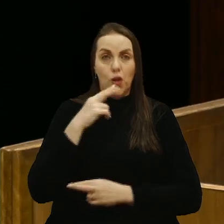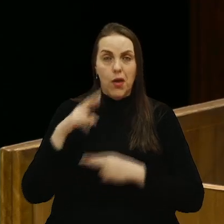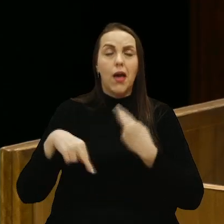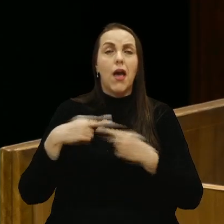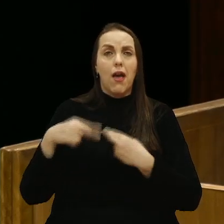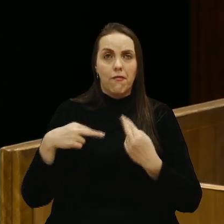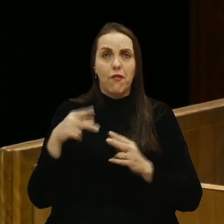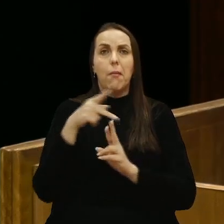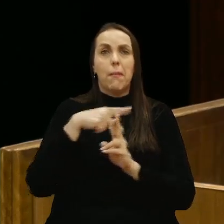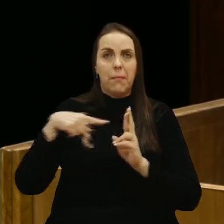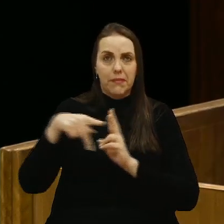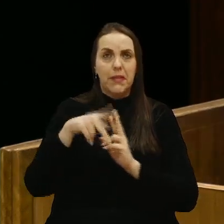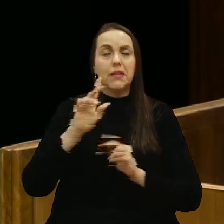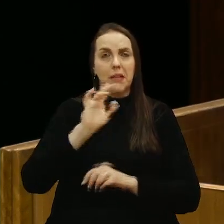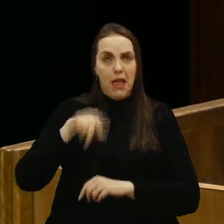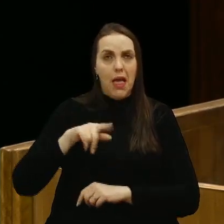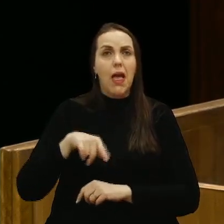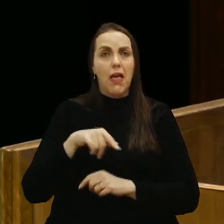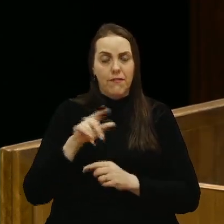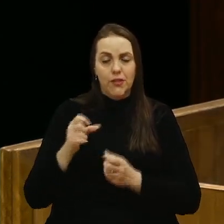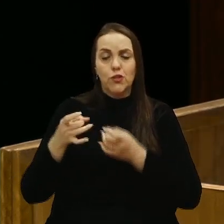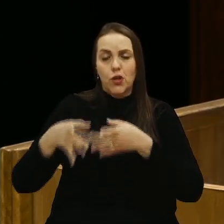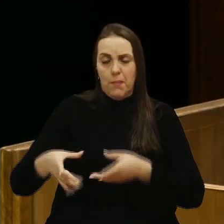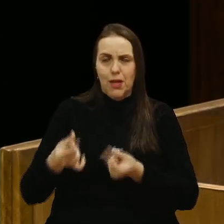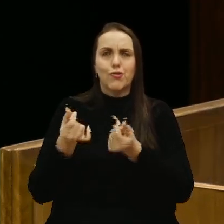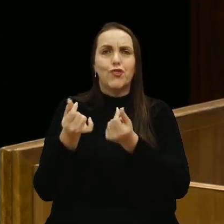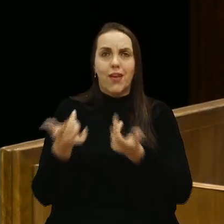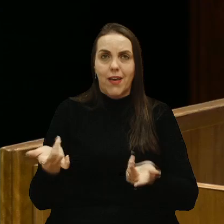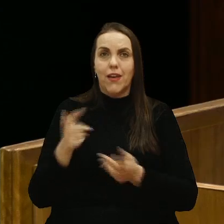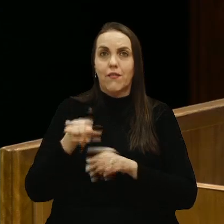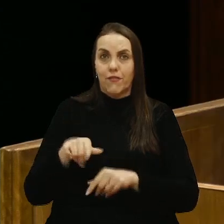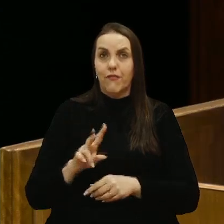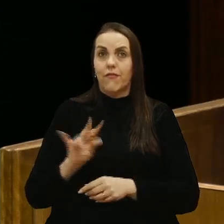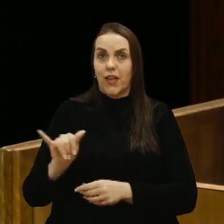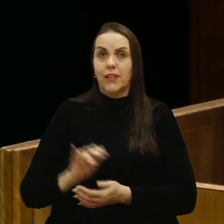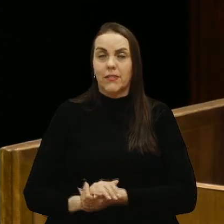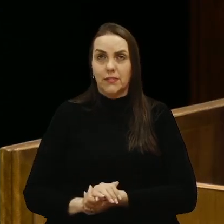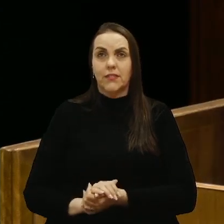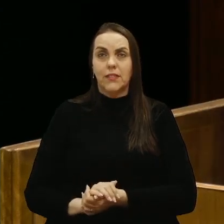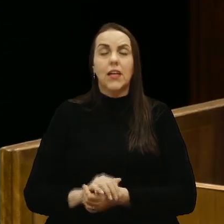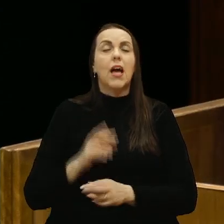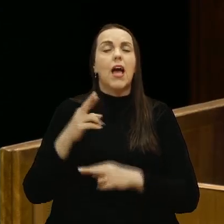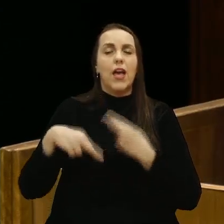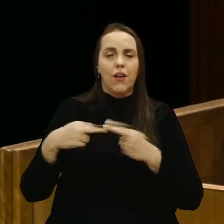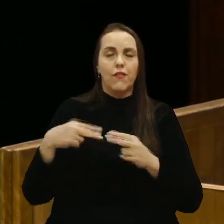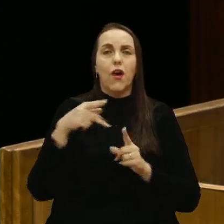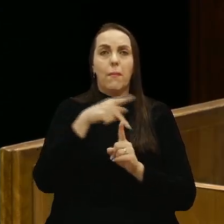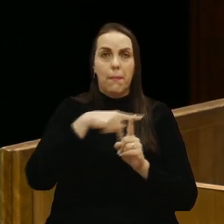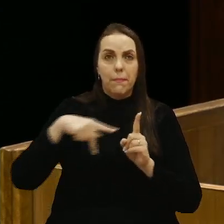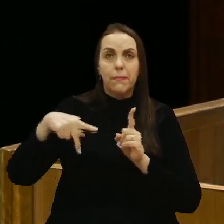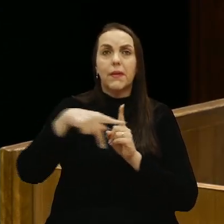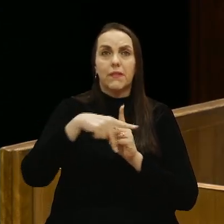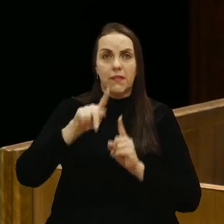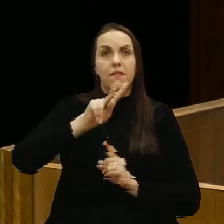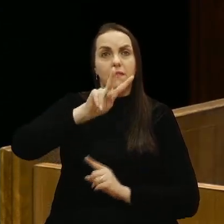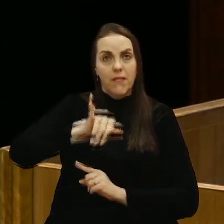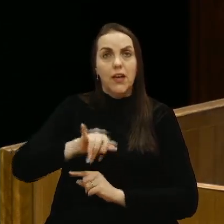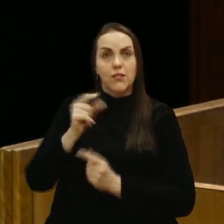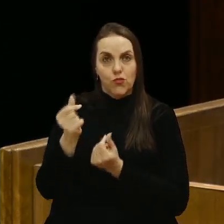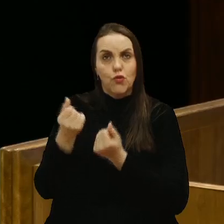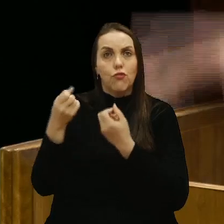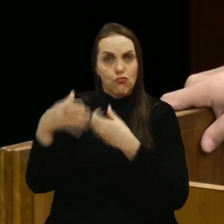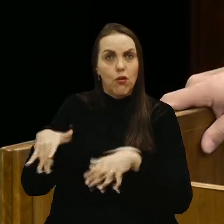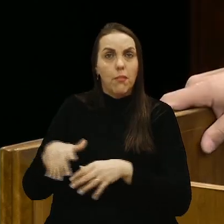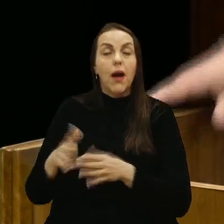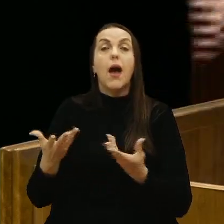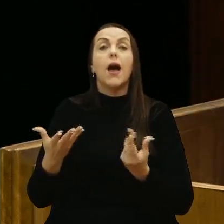sobrar dinheiro. Eu lembro aqui, vocês não lembram, os colegas que são vereadores de segundo mandato. Com a reforma da Previdência, vai sobrar de